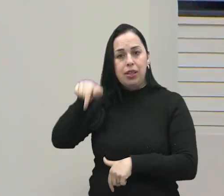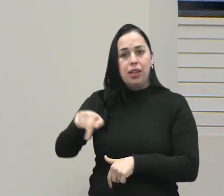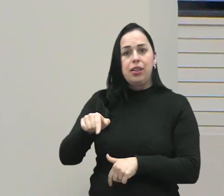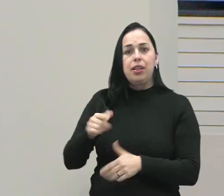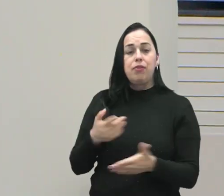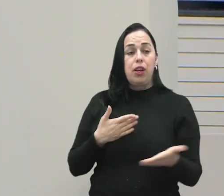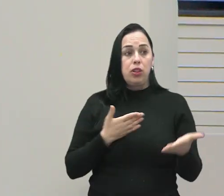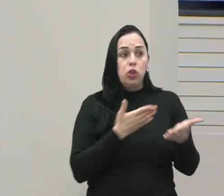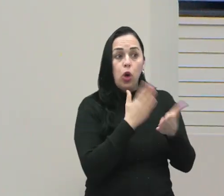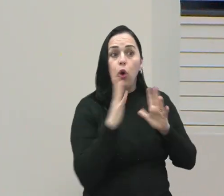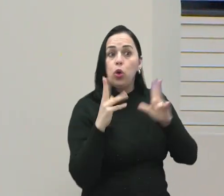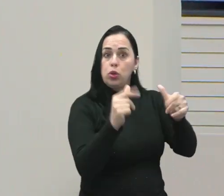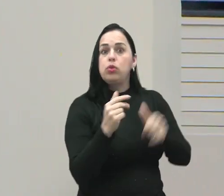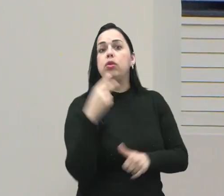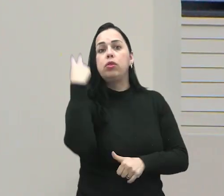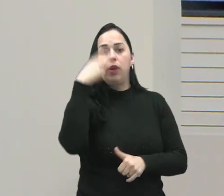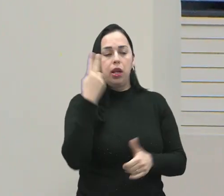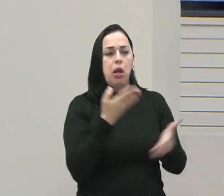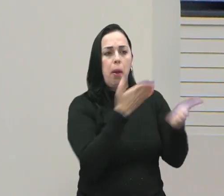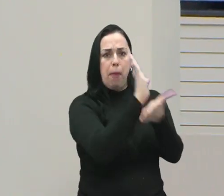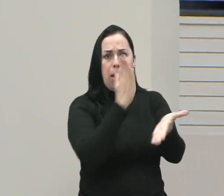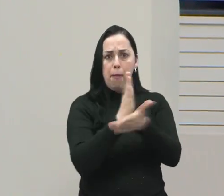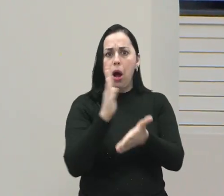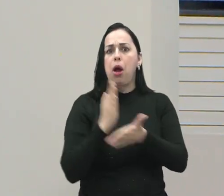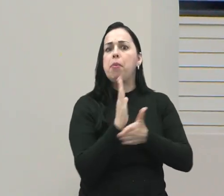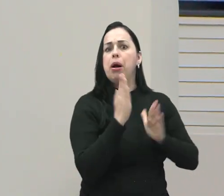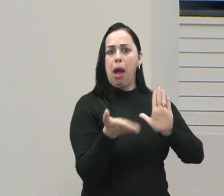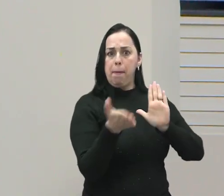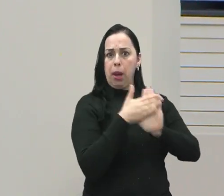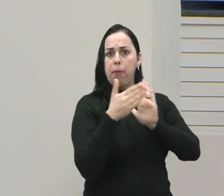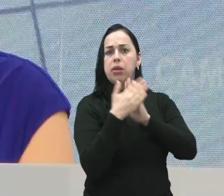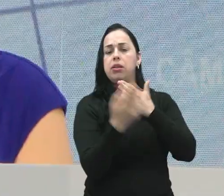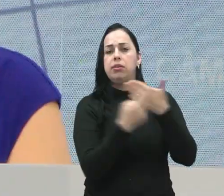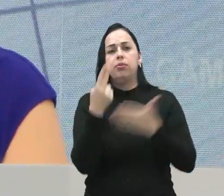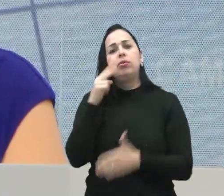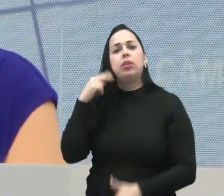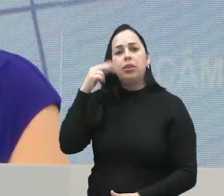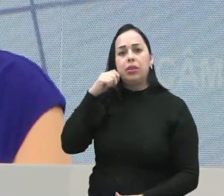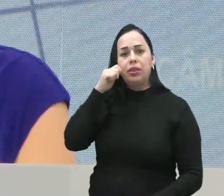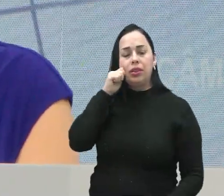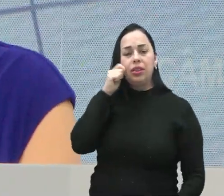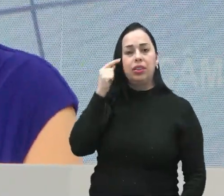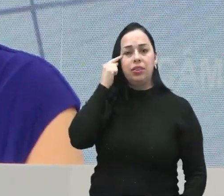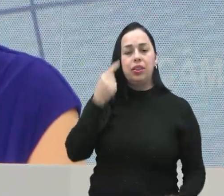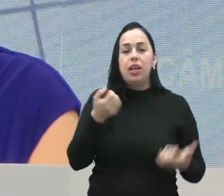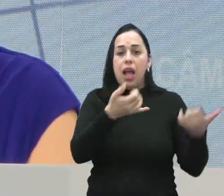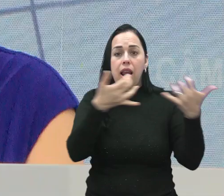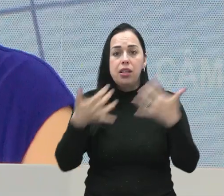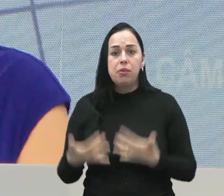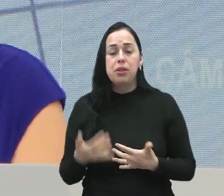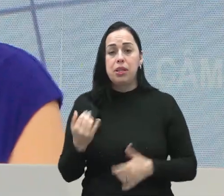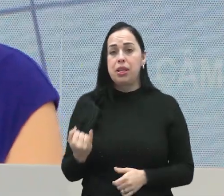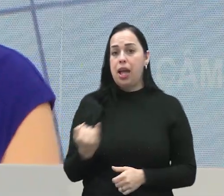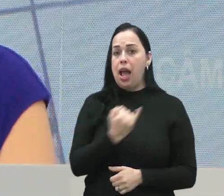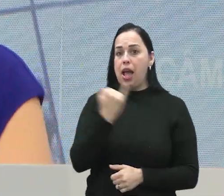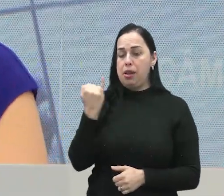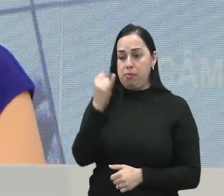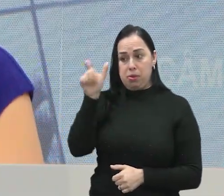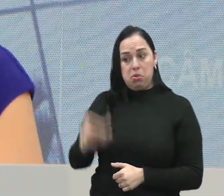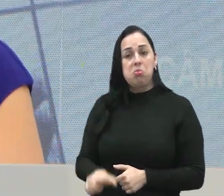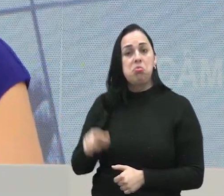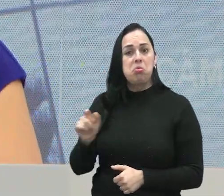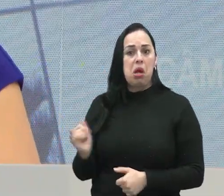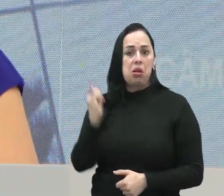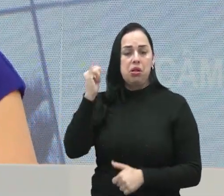por unanimidade a proposta apresentada pela vereadora Amélia Naomi. A parlamentar destacou a importância de Cabreira e